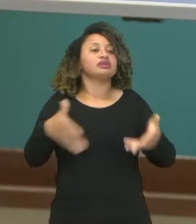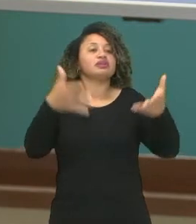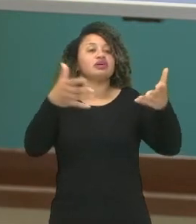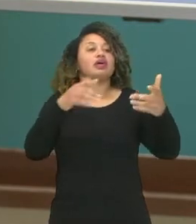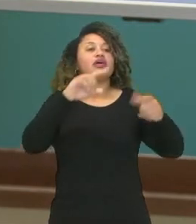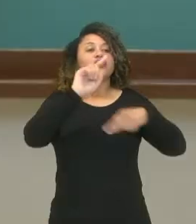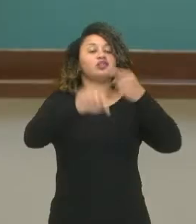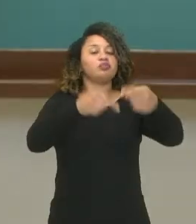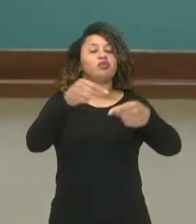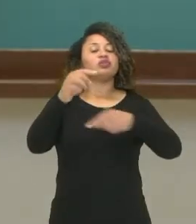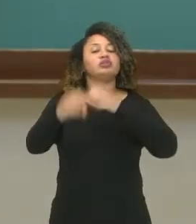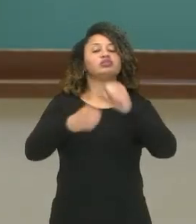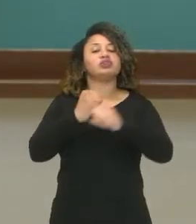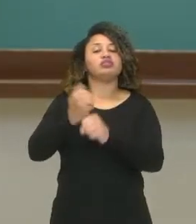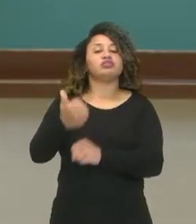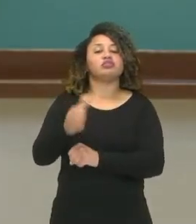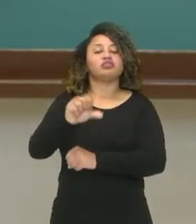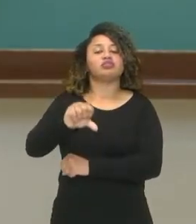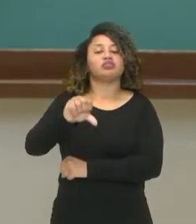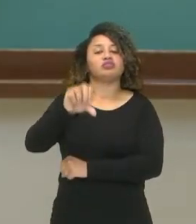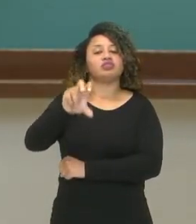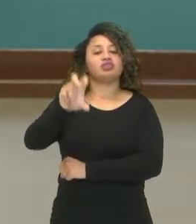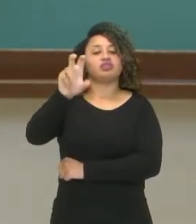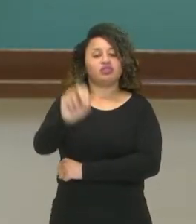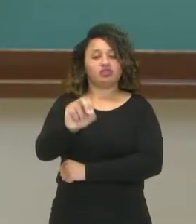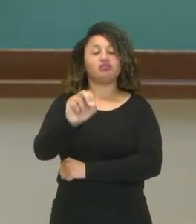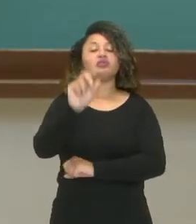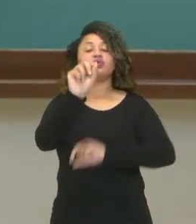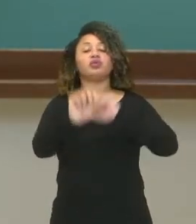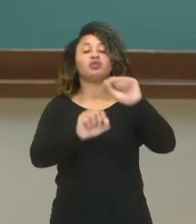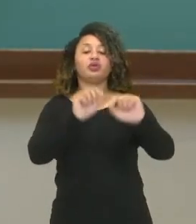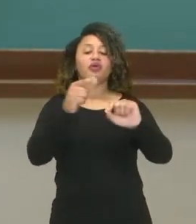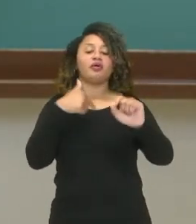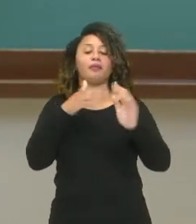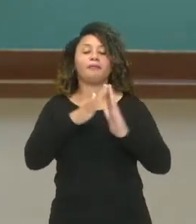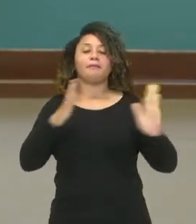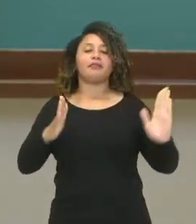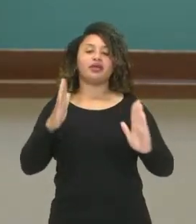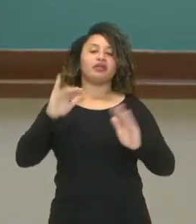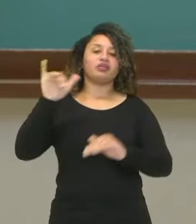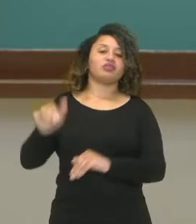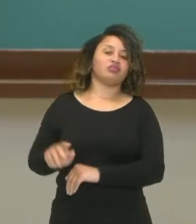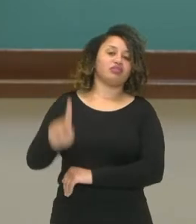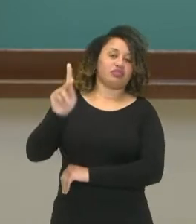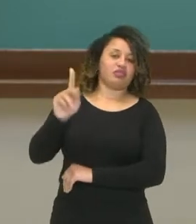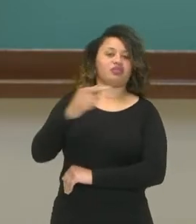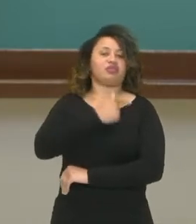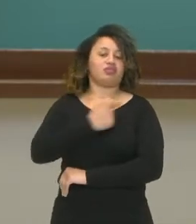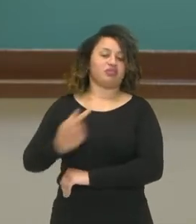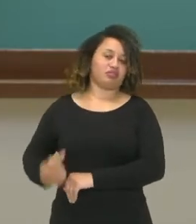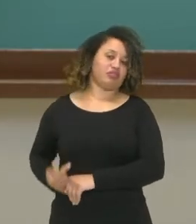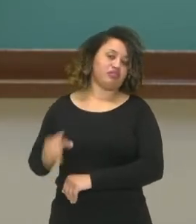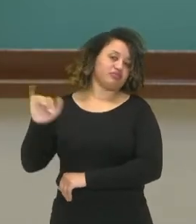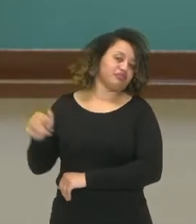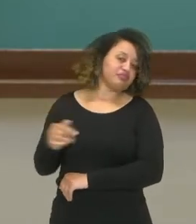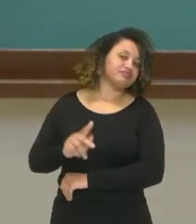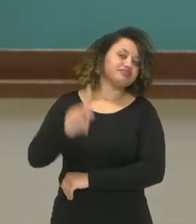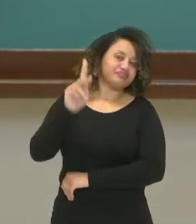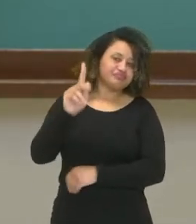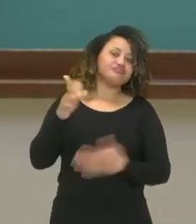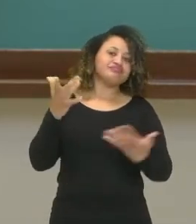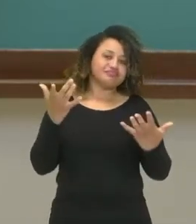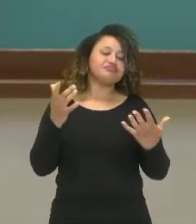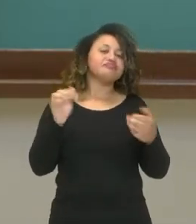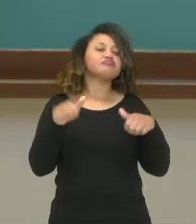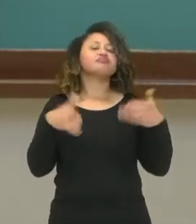a partir dos anos 1950, nessa chamada Era JK, durante o governo Juscelino Kubitschek.